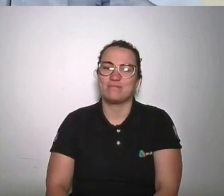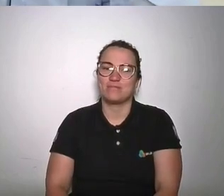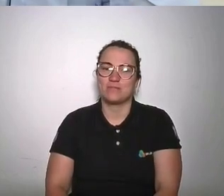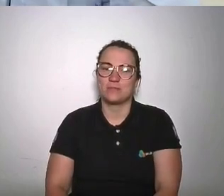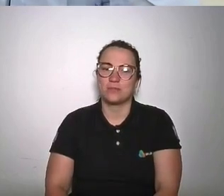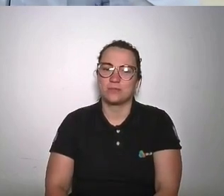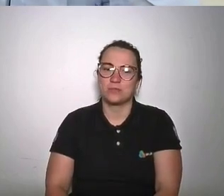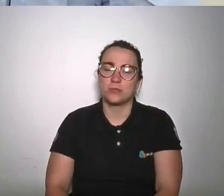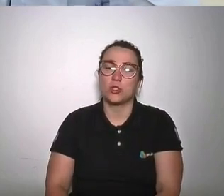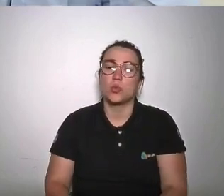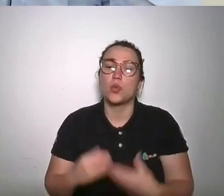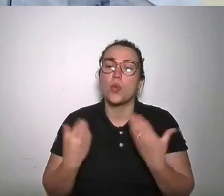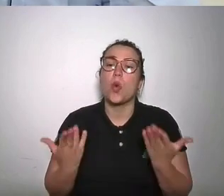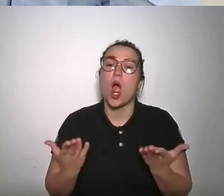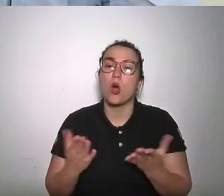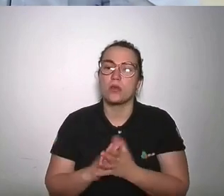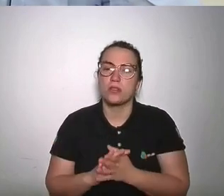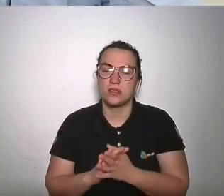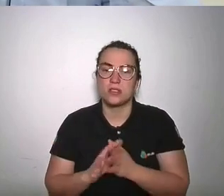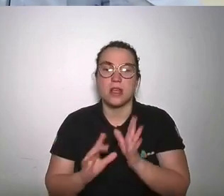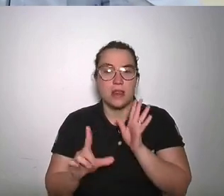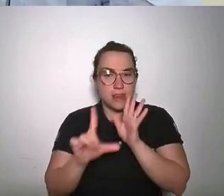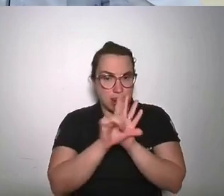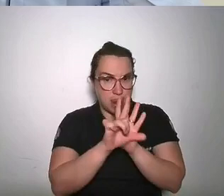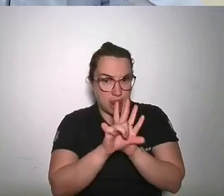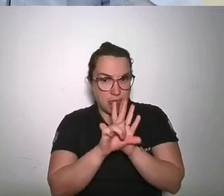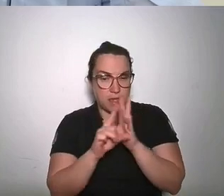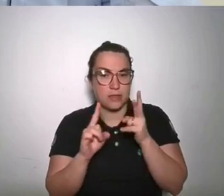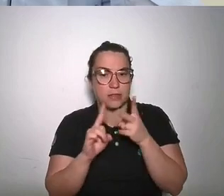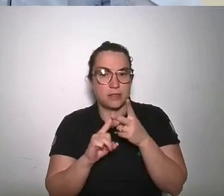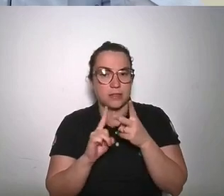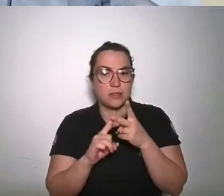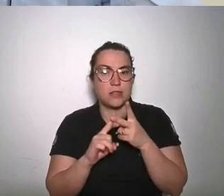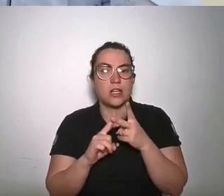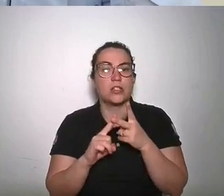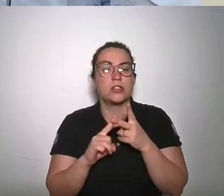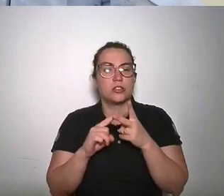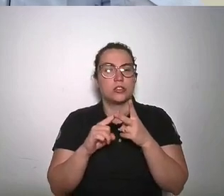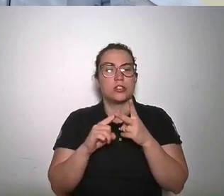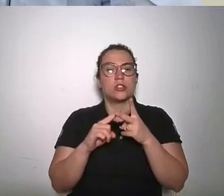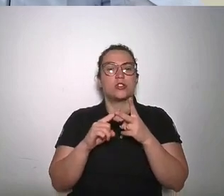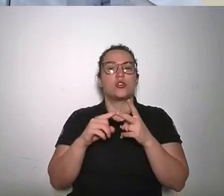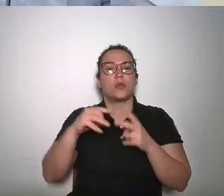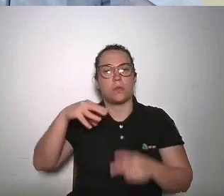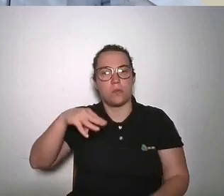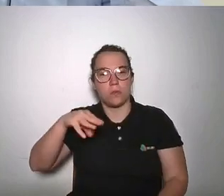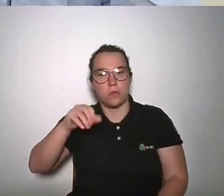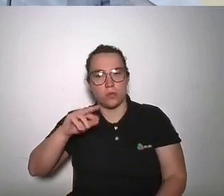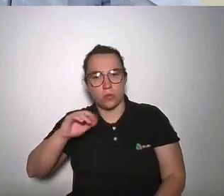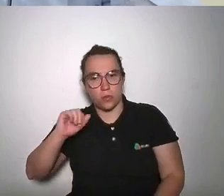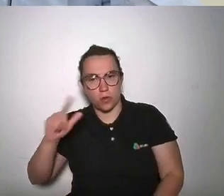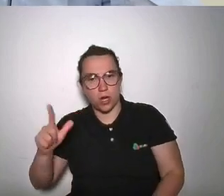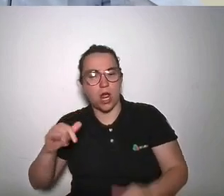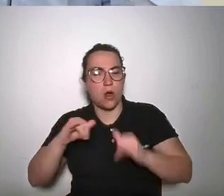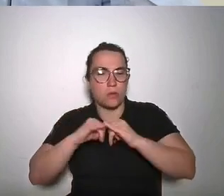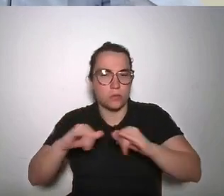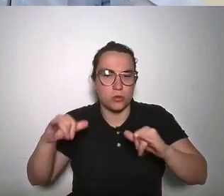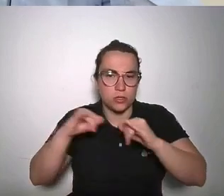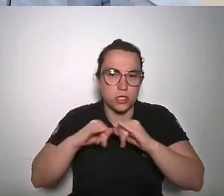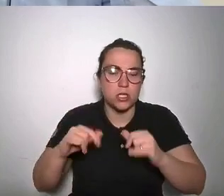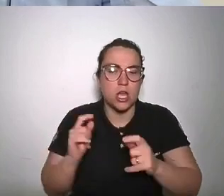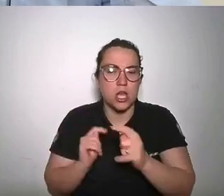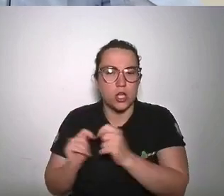Quais são eles? Legalidade, impessoalidade, moralidade, publicidade,